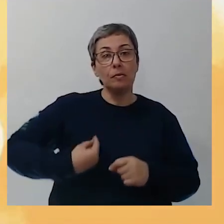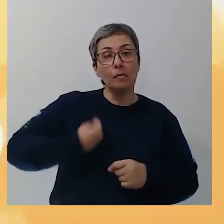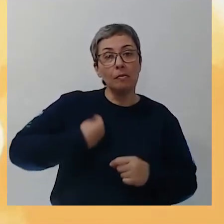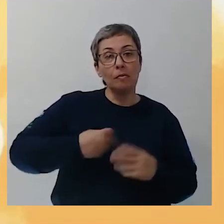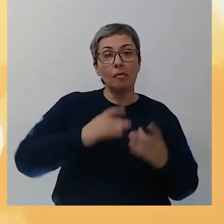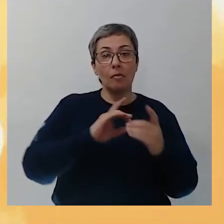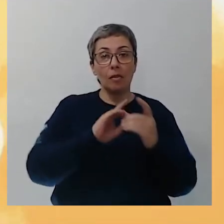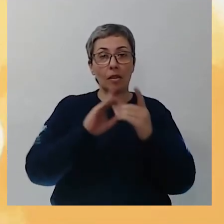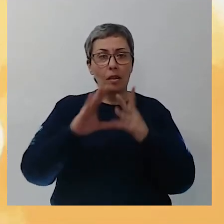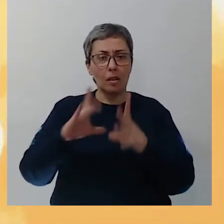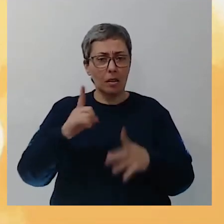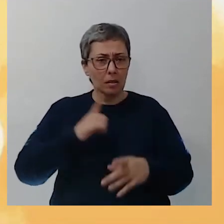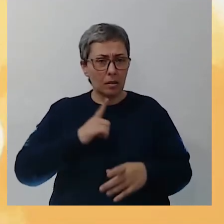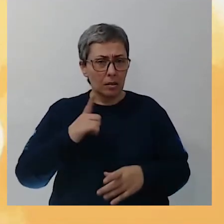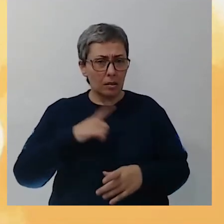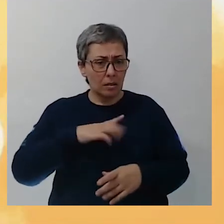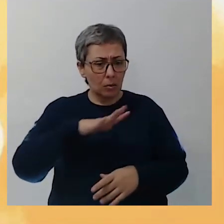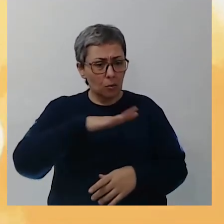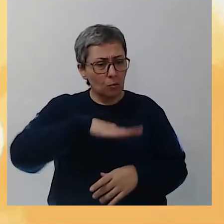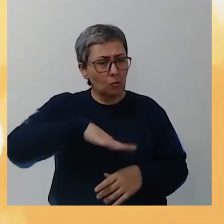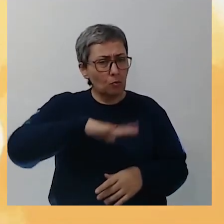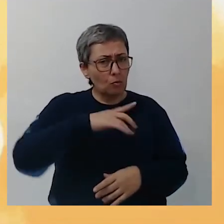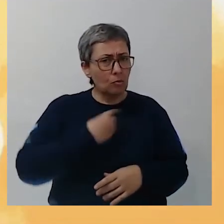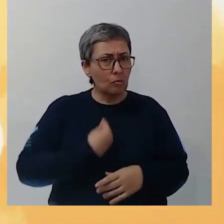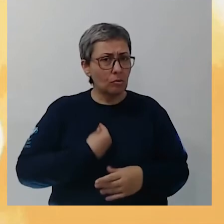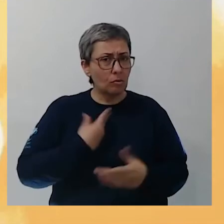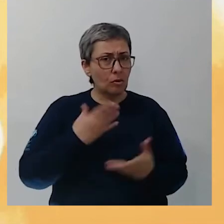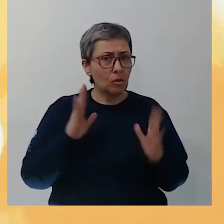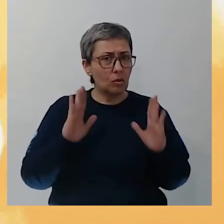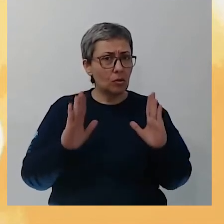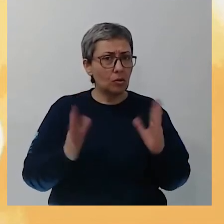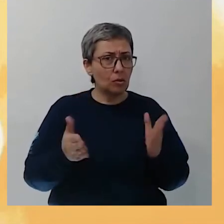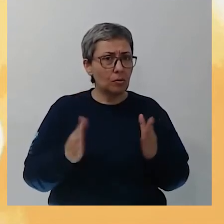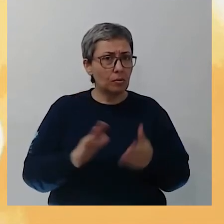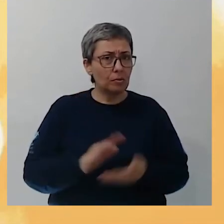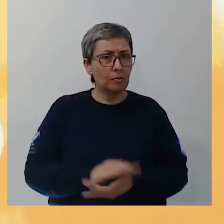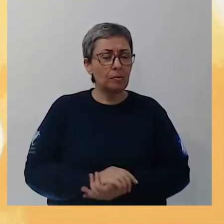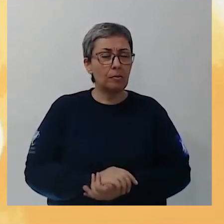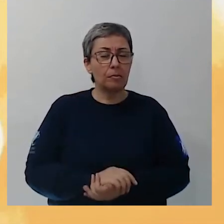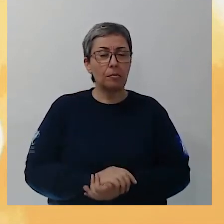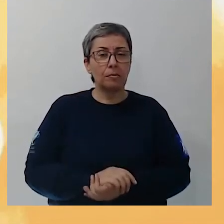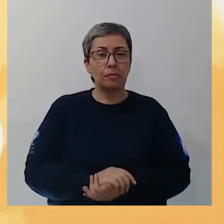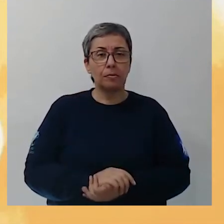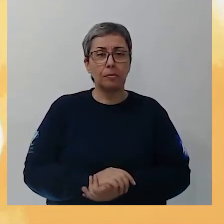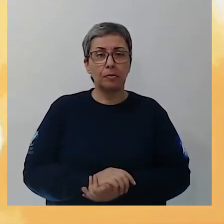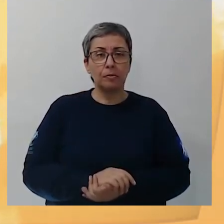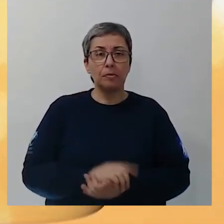Quais vivências democráticas você já teve nesses espaços?